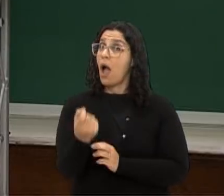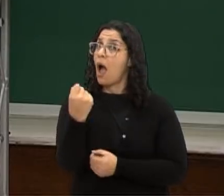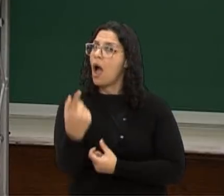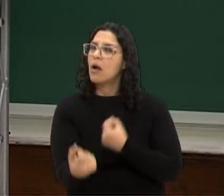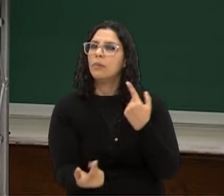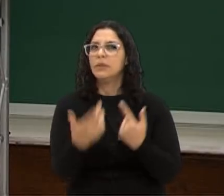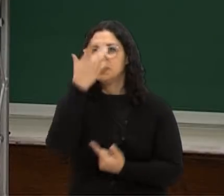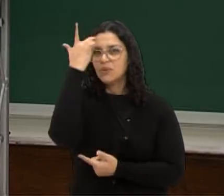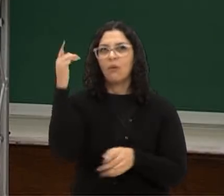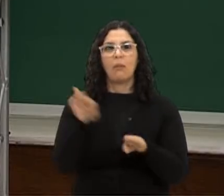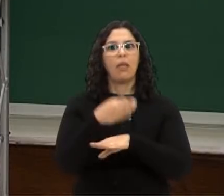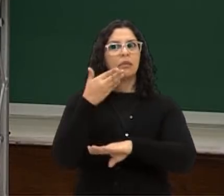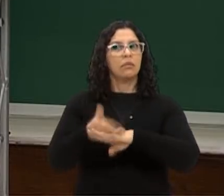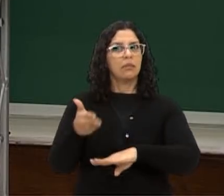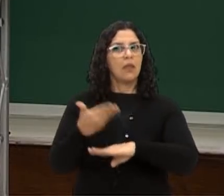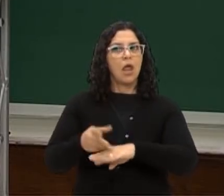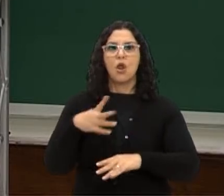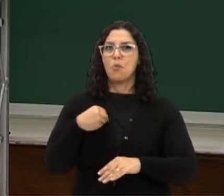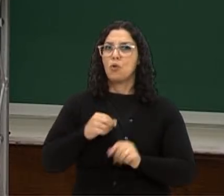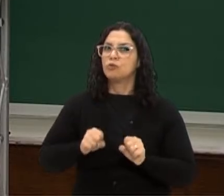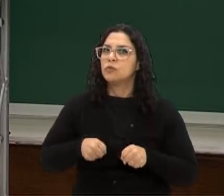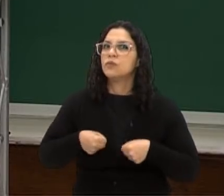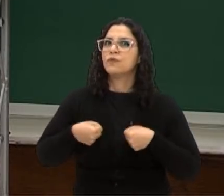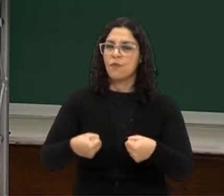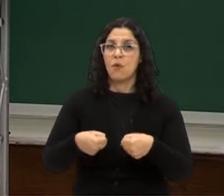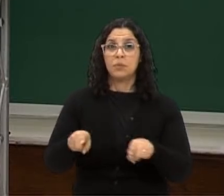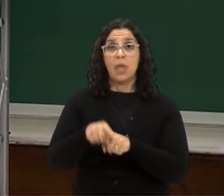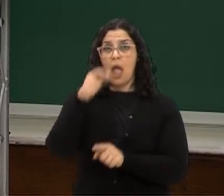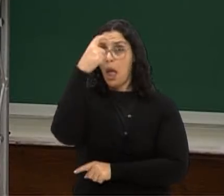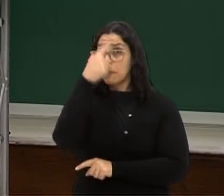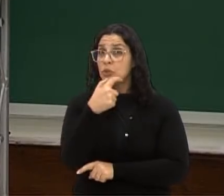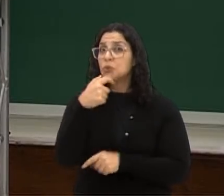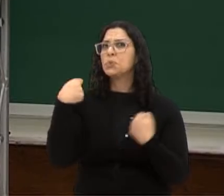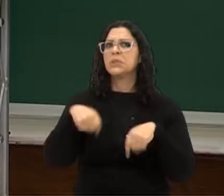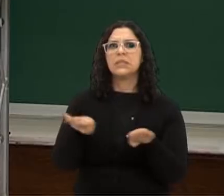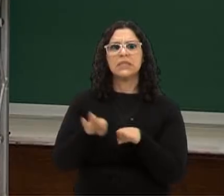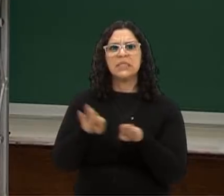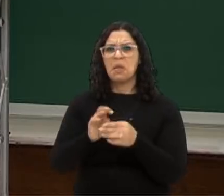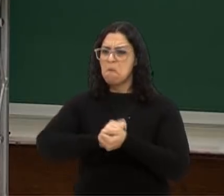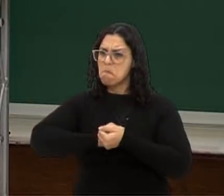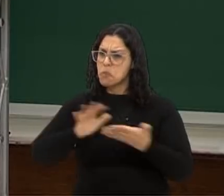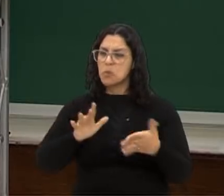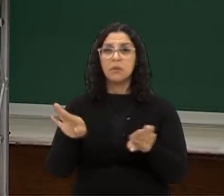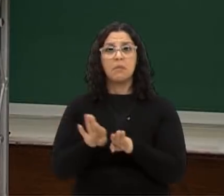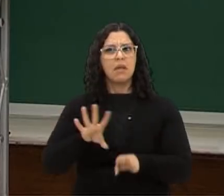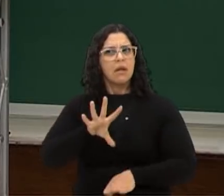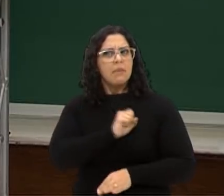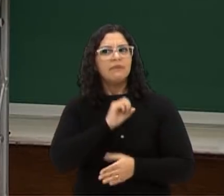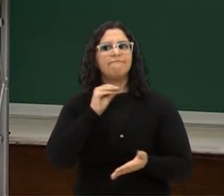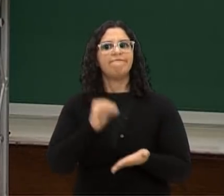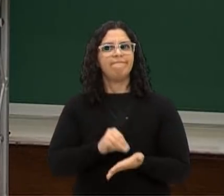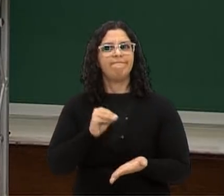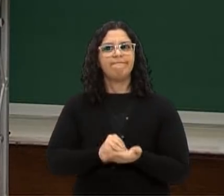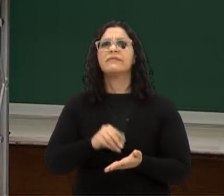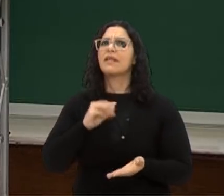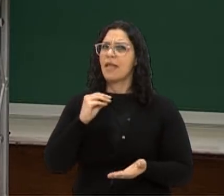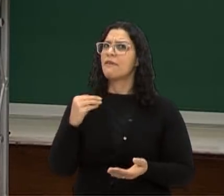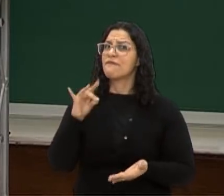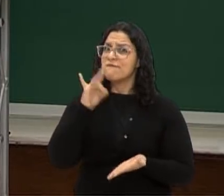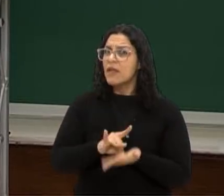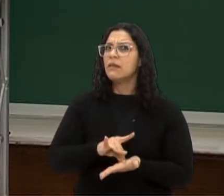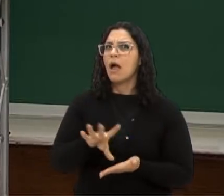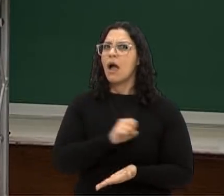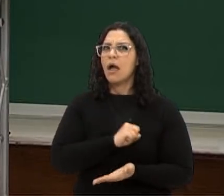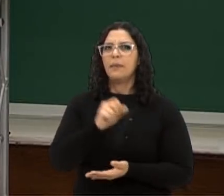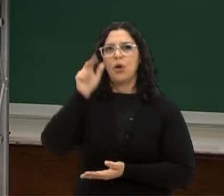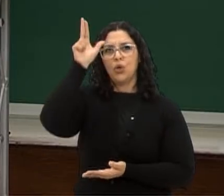né? Muito treino, muita dedicação. A pessoa tem que ser boa naquilo que faz, tem que amar o xadrez e